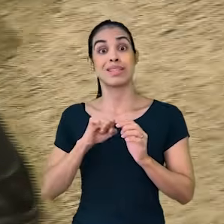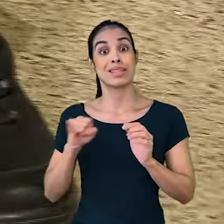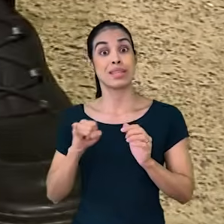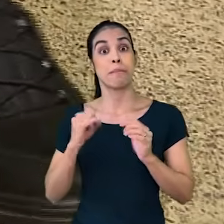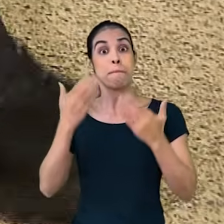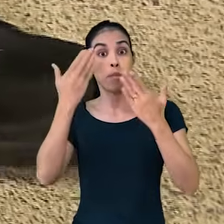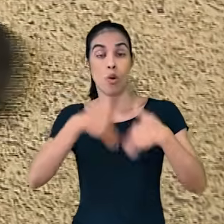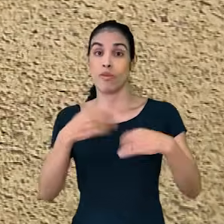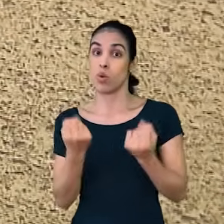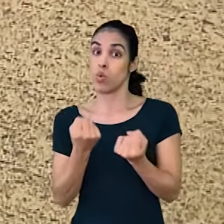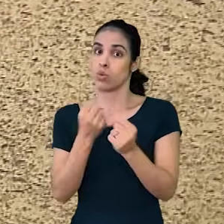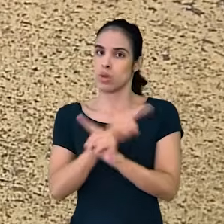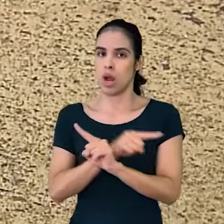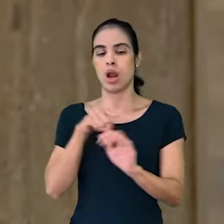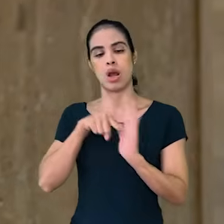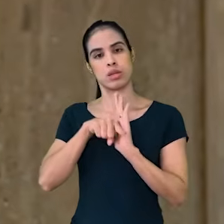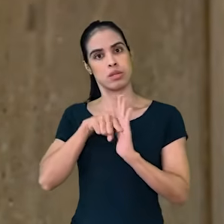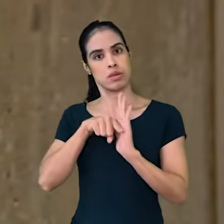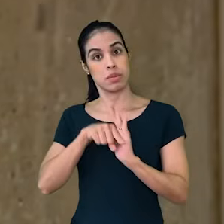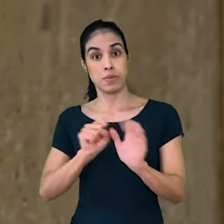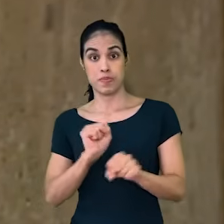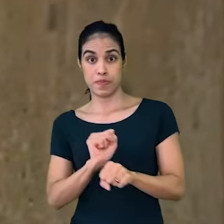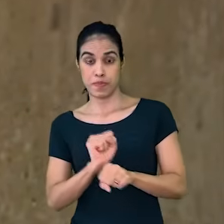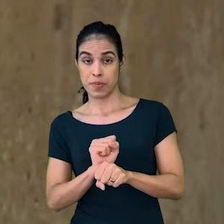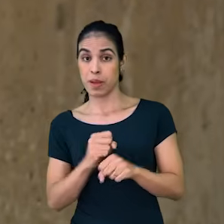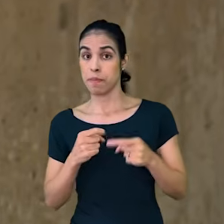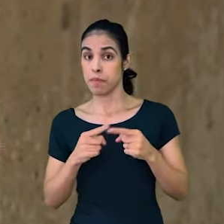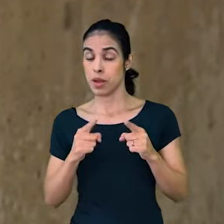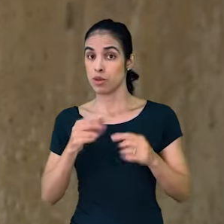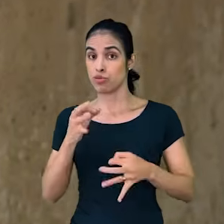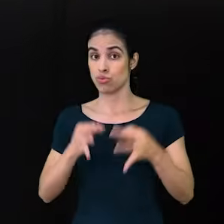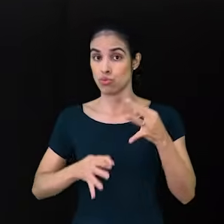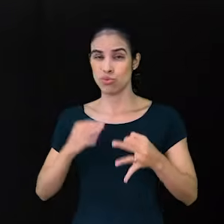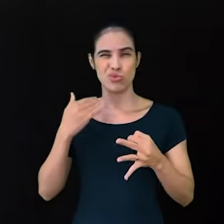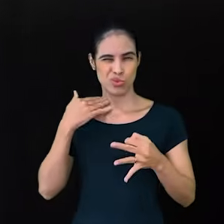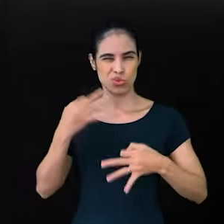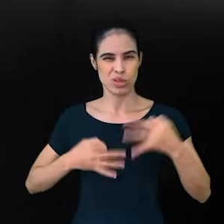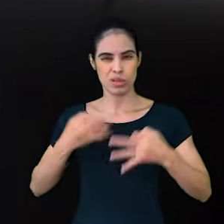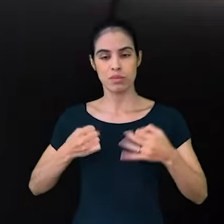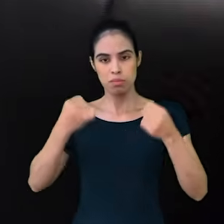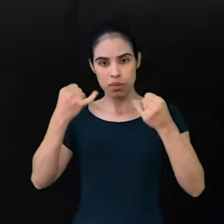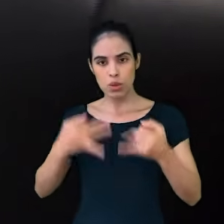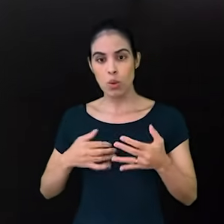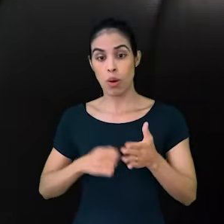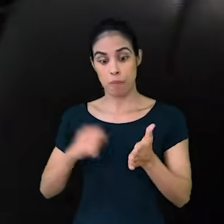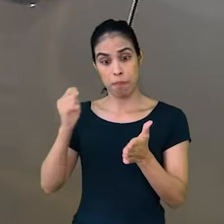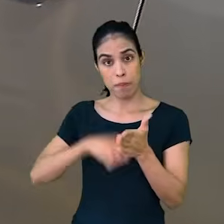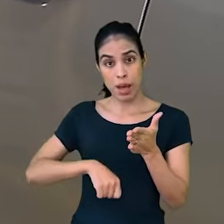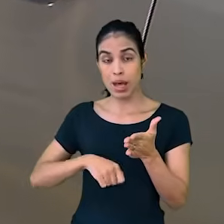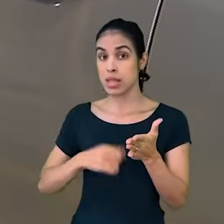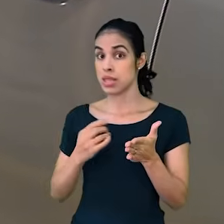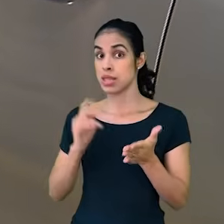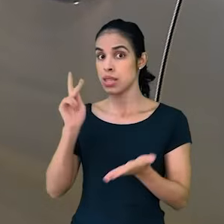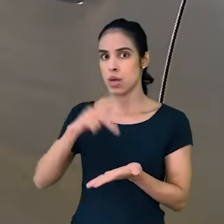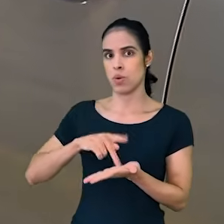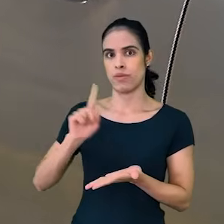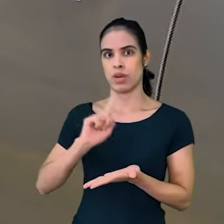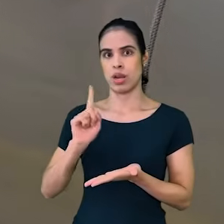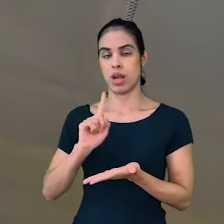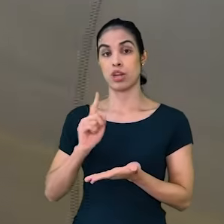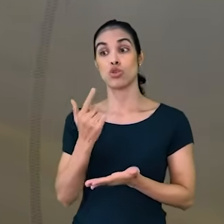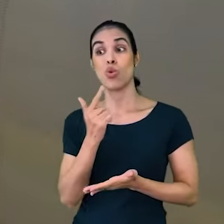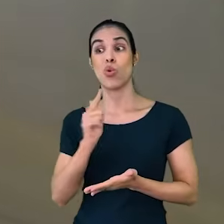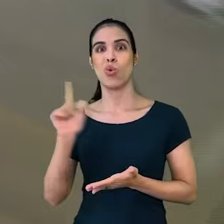que haja prova em contrário. O ministro destacou que a alegação de não veracidade da declaração é que tem de